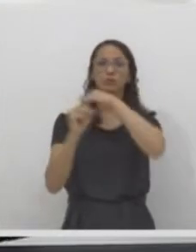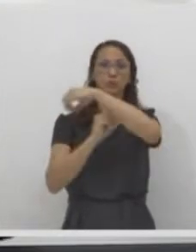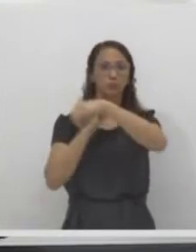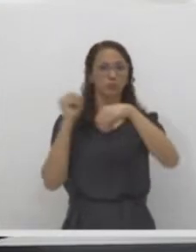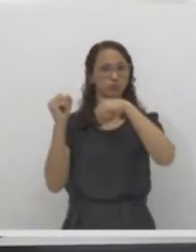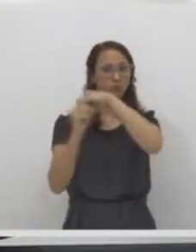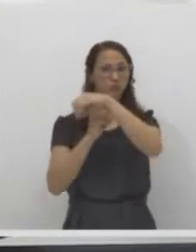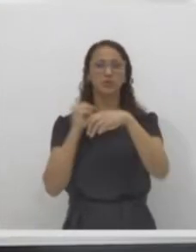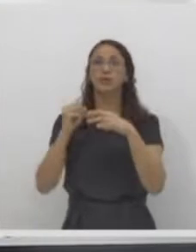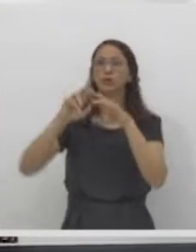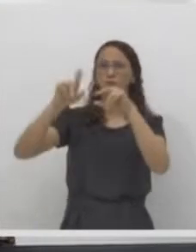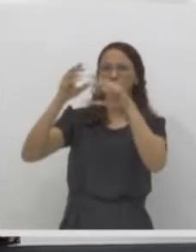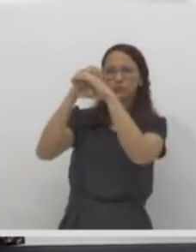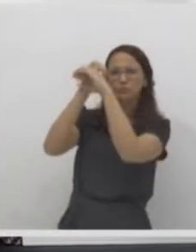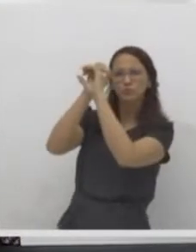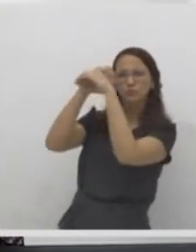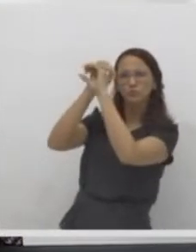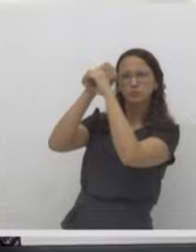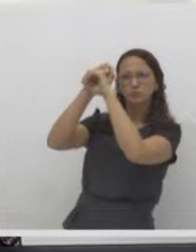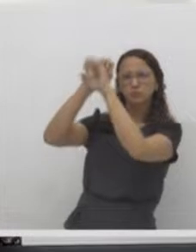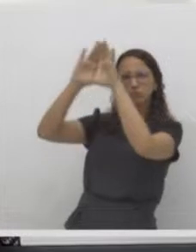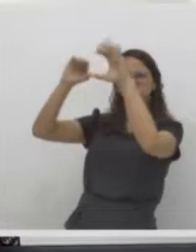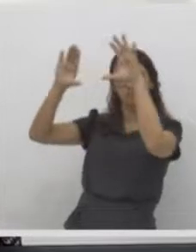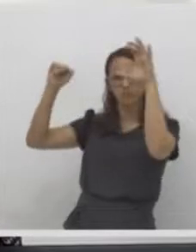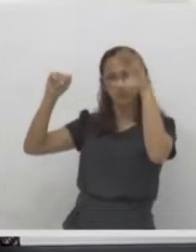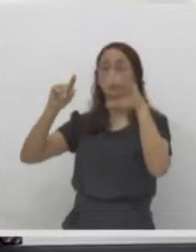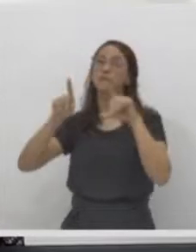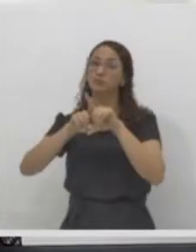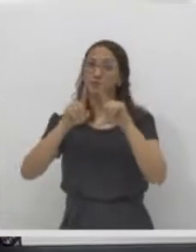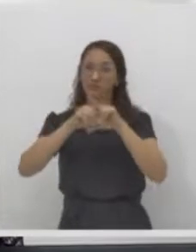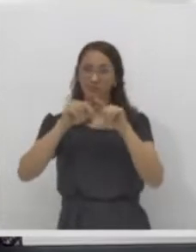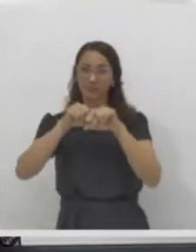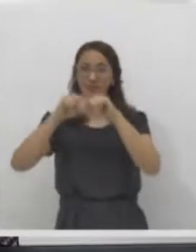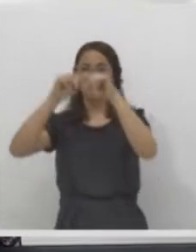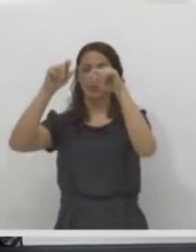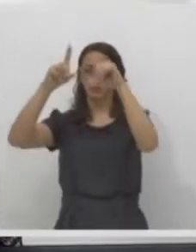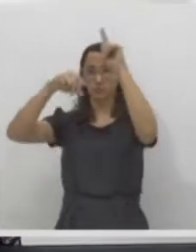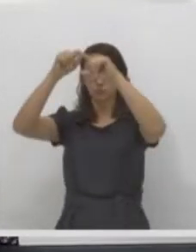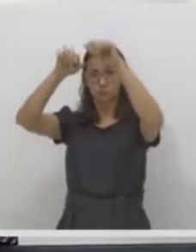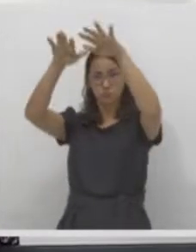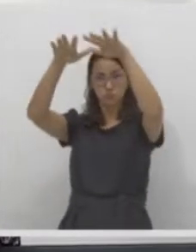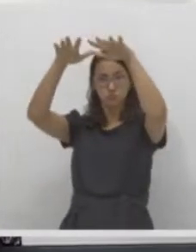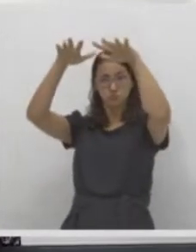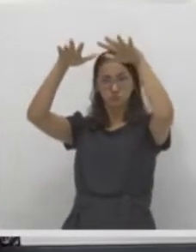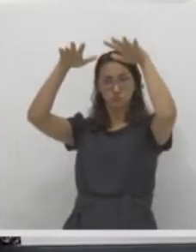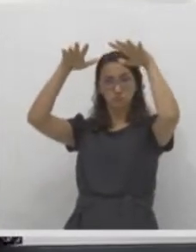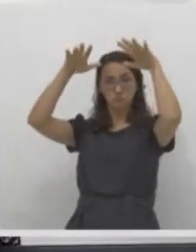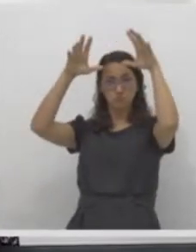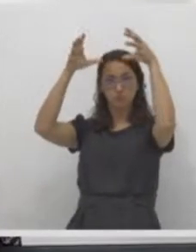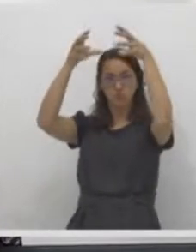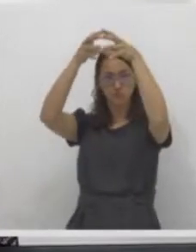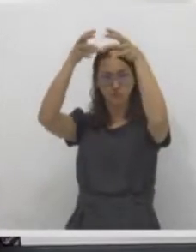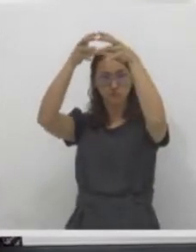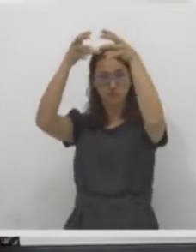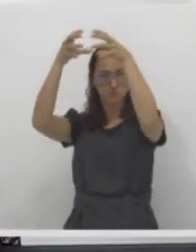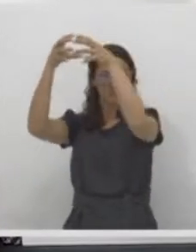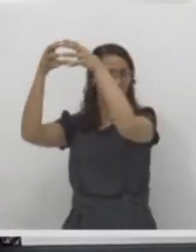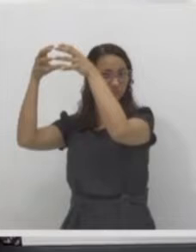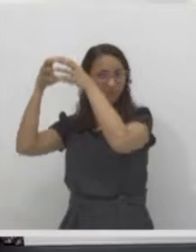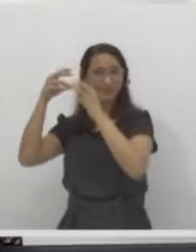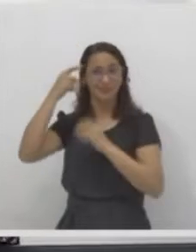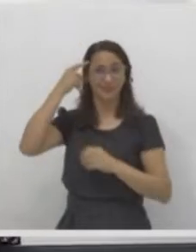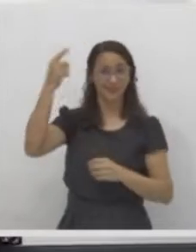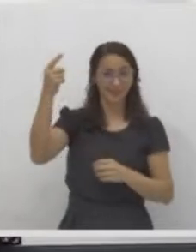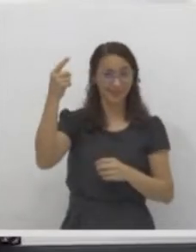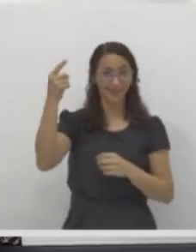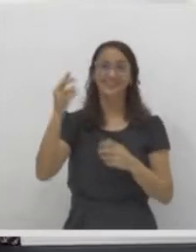céu e falamos também sobre as constelações. Estão lembrados? Fizeram as lições, os trabalhos de casa? Eu espero que sim. Então, a